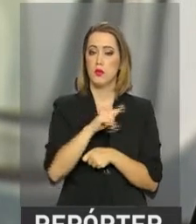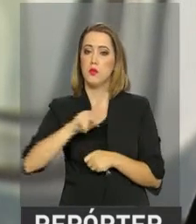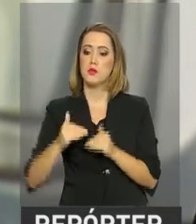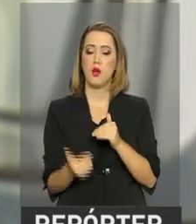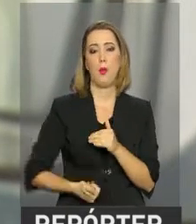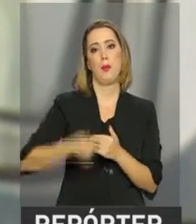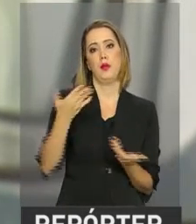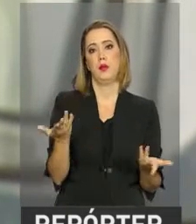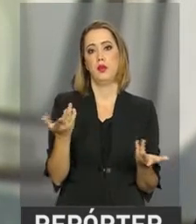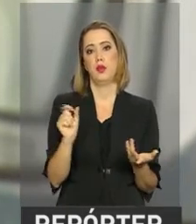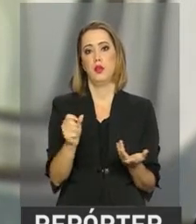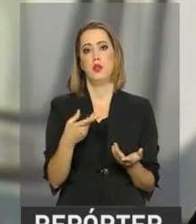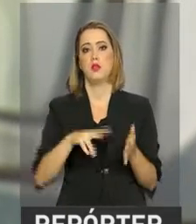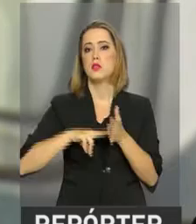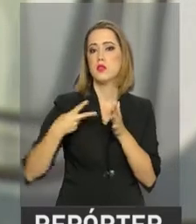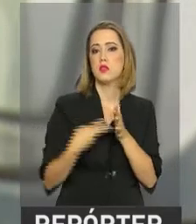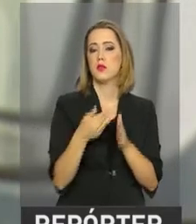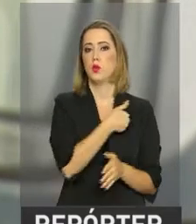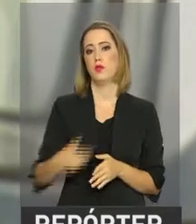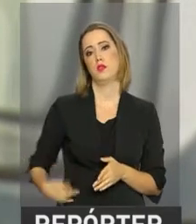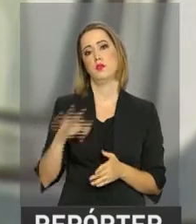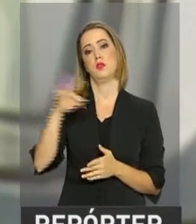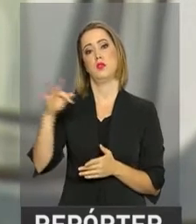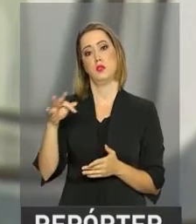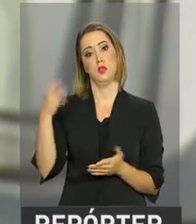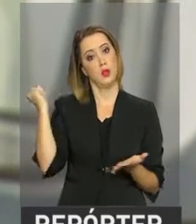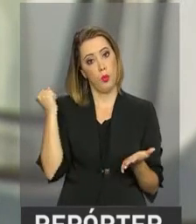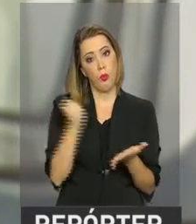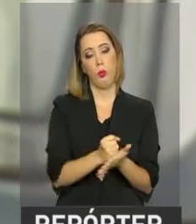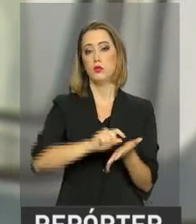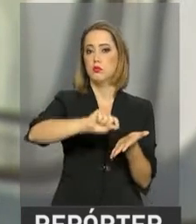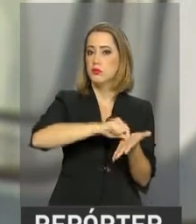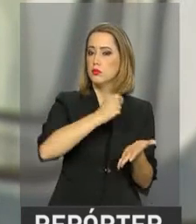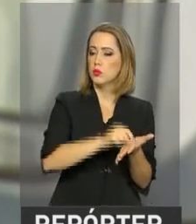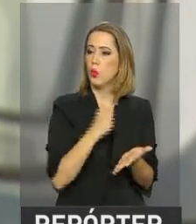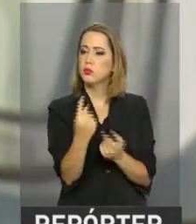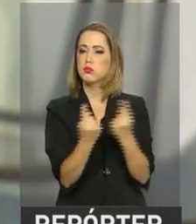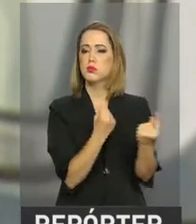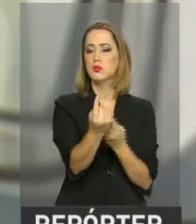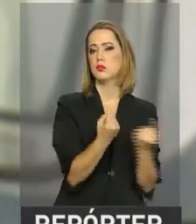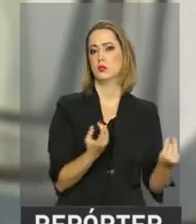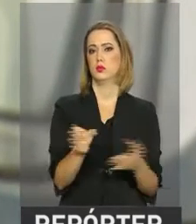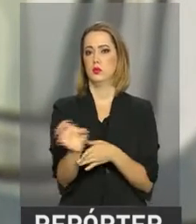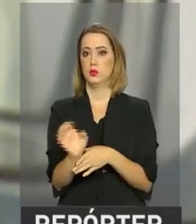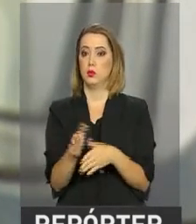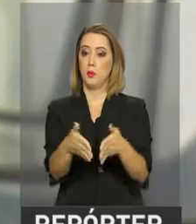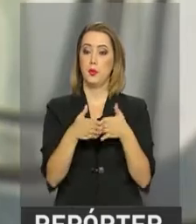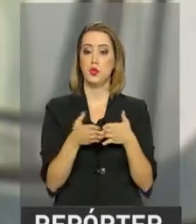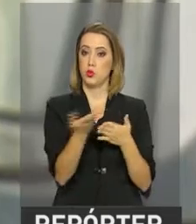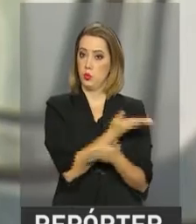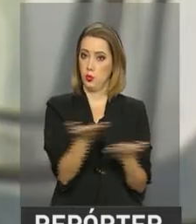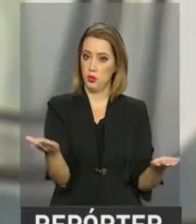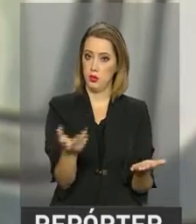volto a dizer que a união quando firmar o contrato de recuperação fiscal com esses estados e solicitada por eles